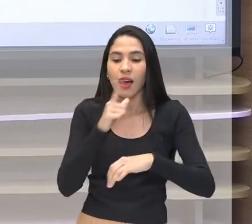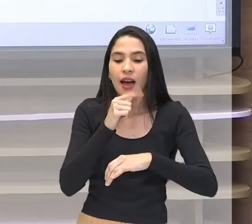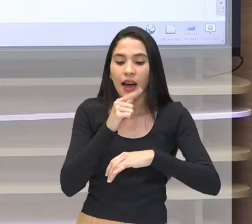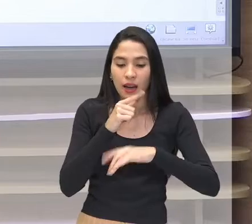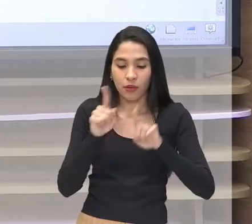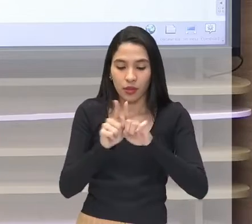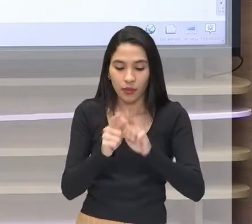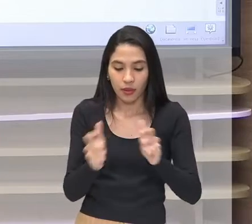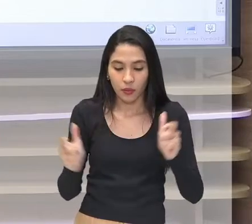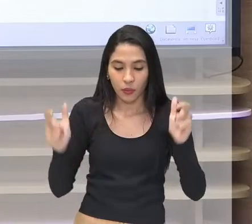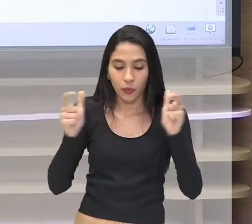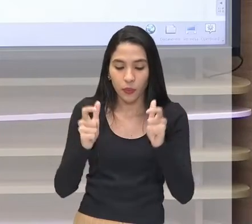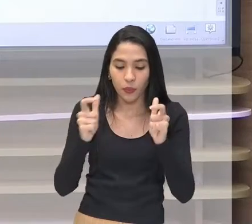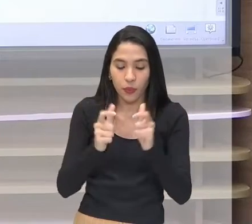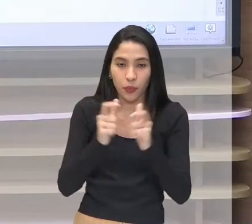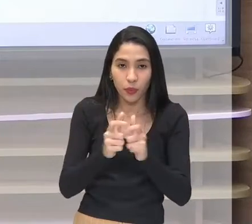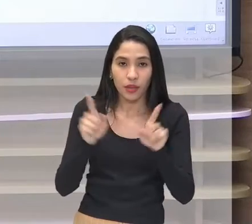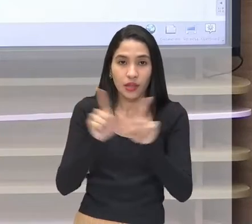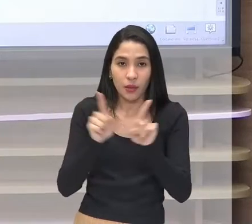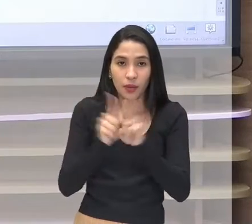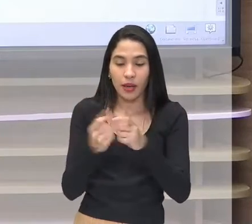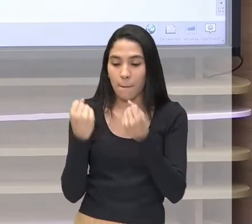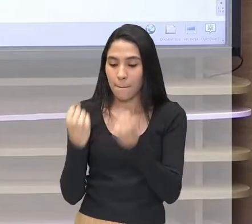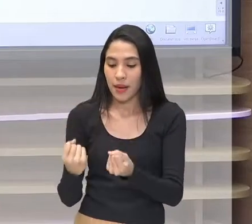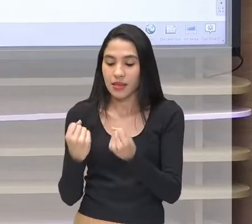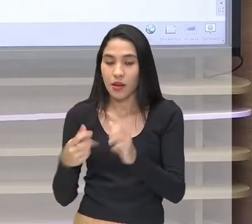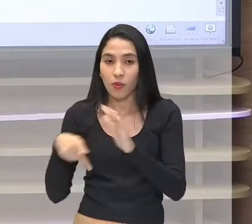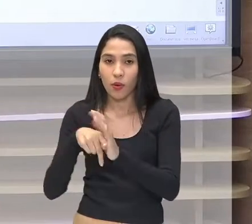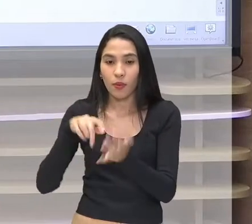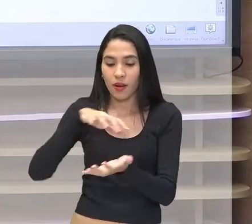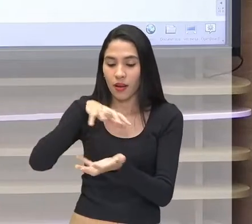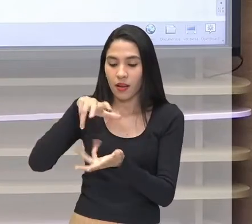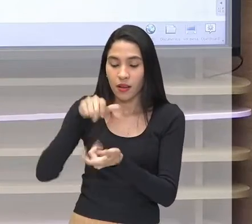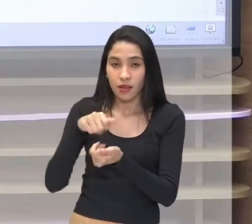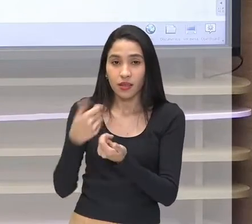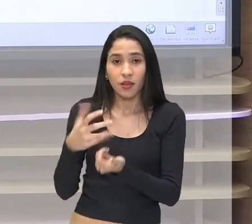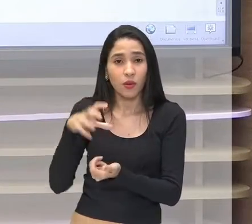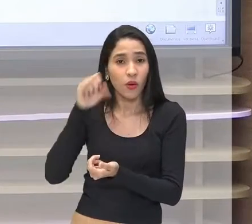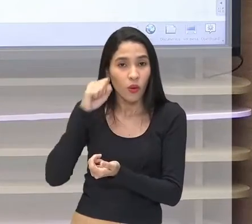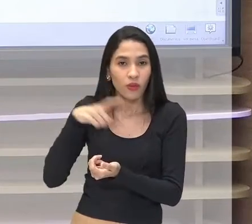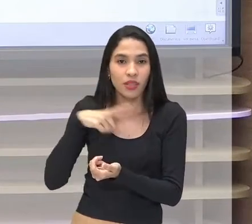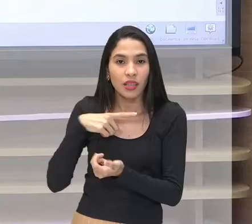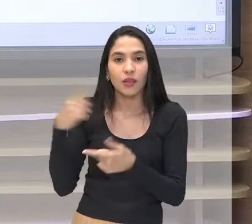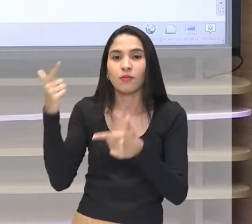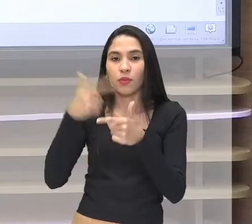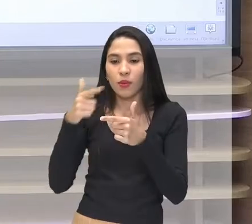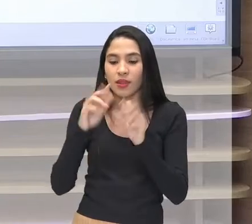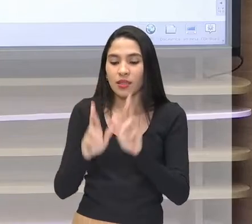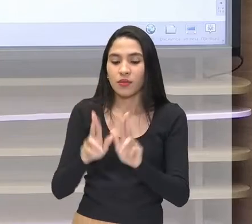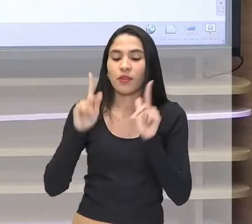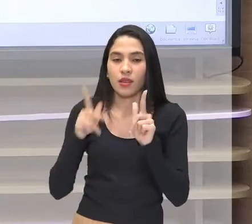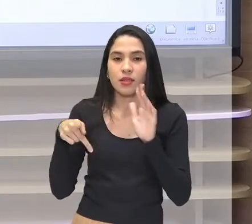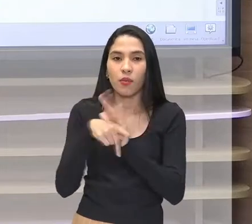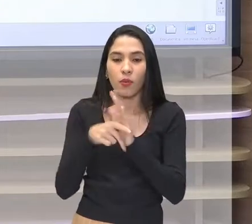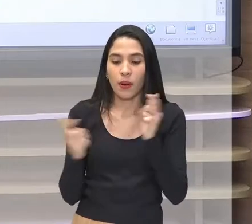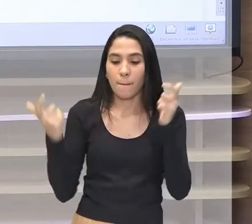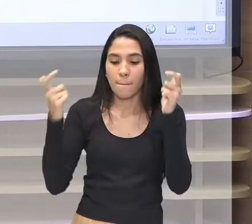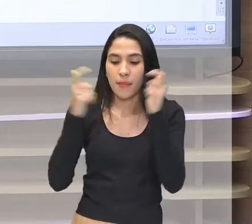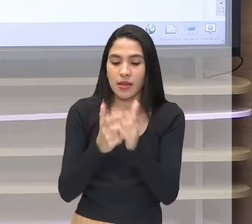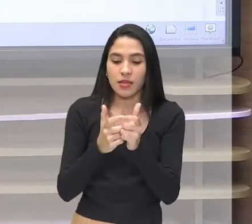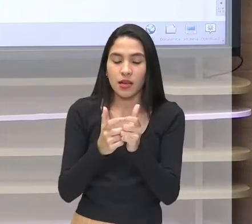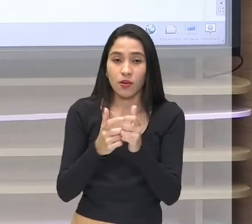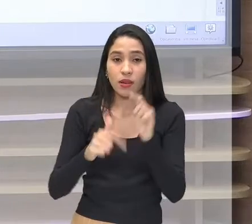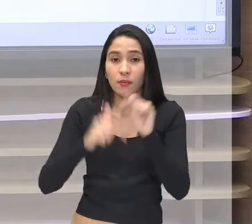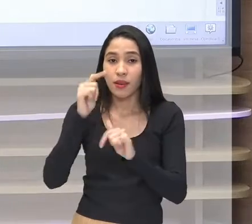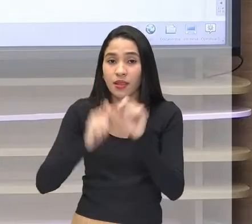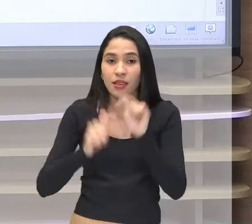da hidrostática, quanto a pressão atmosférica. Então, houve aí uma grande diferença de pressão e o